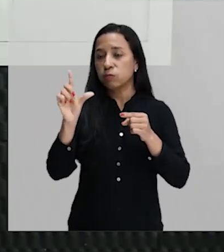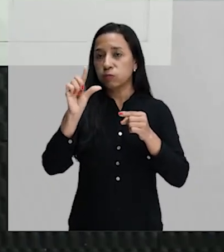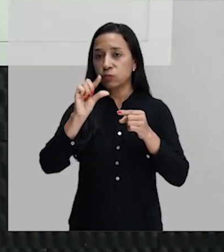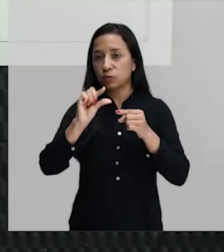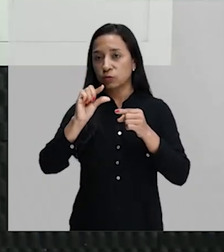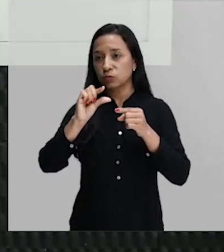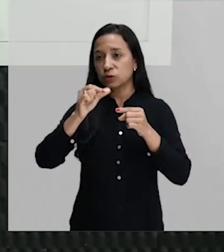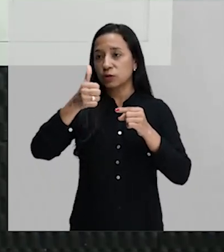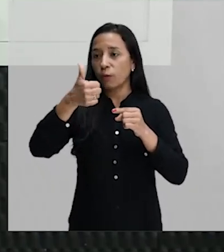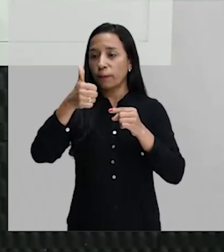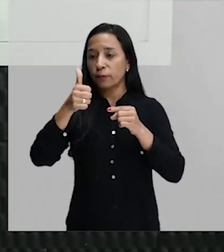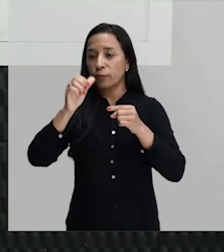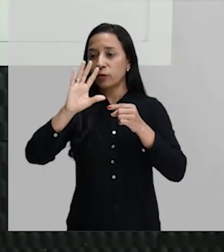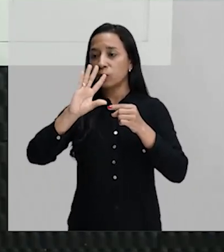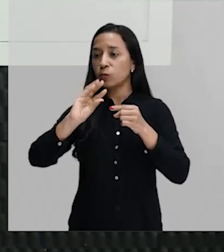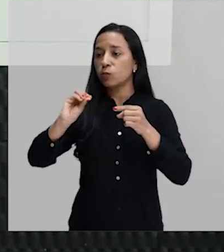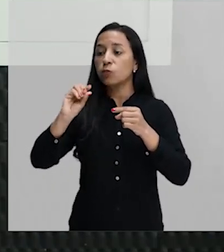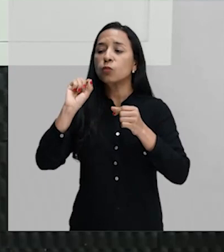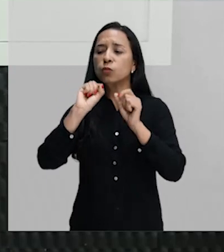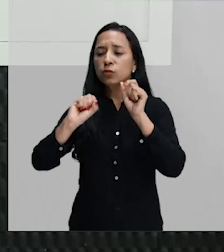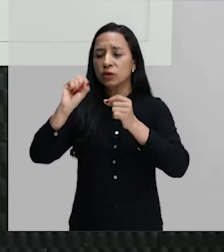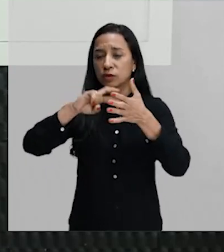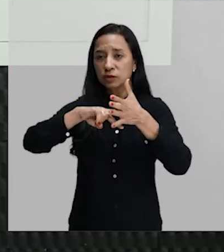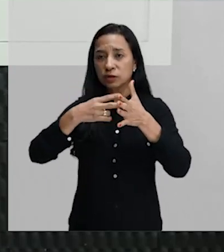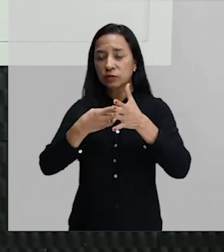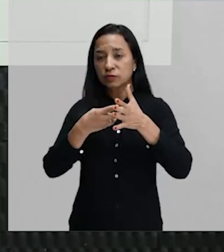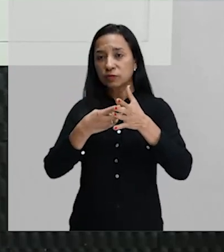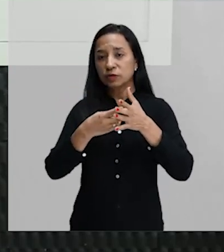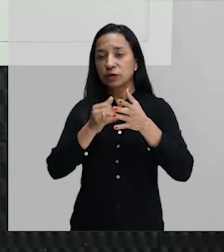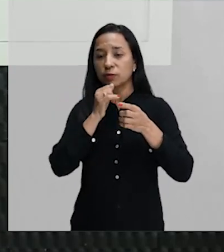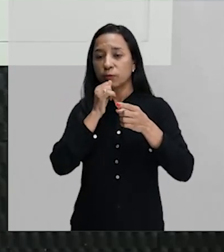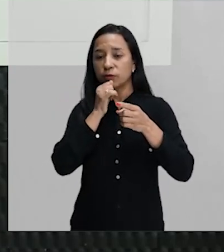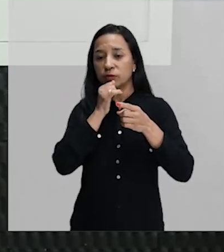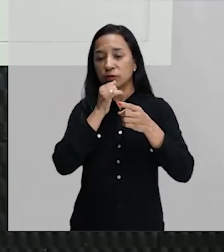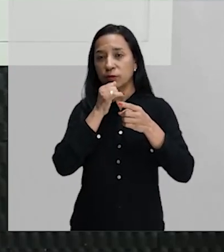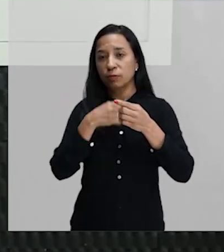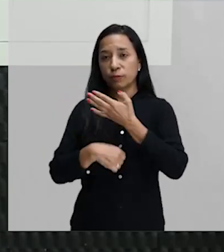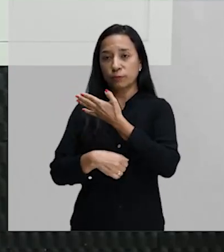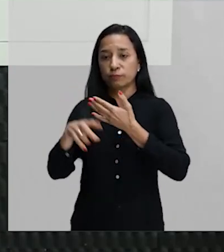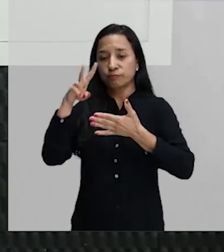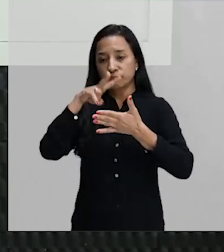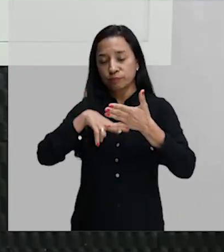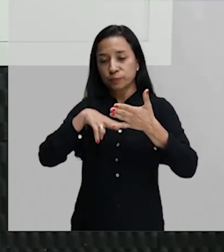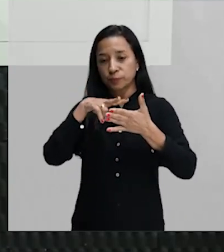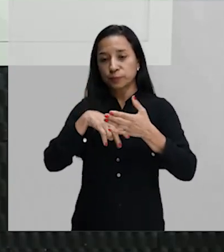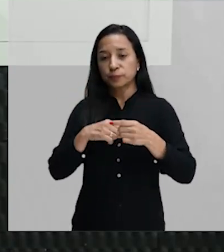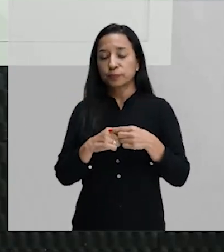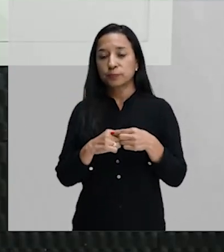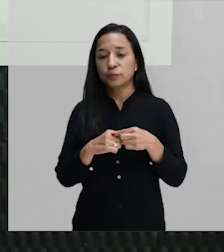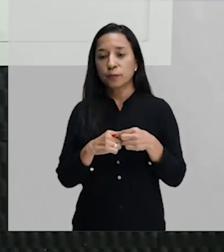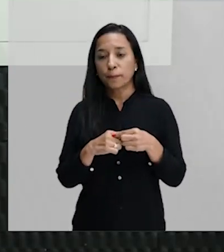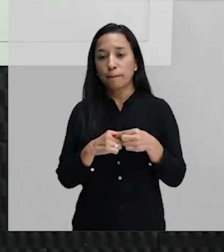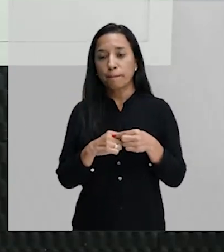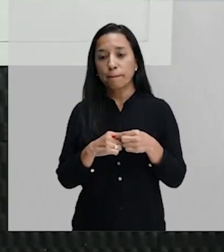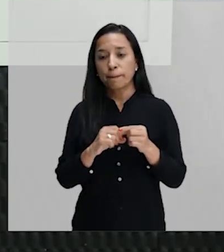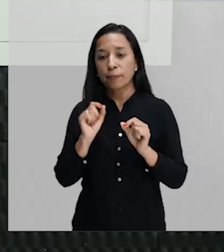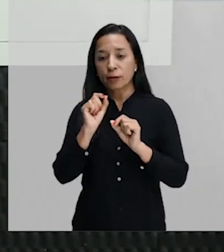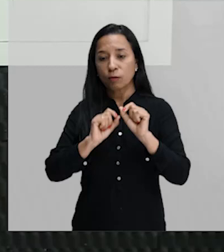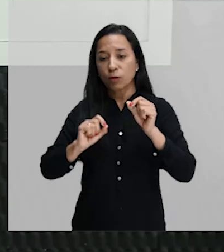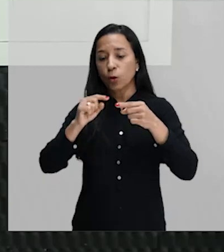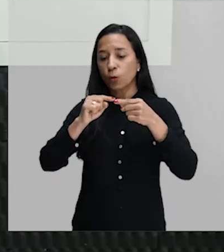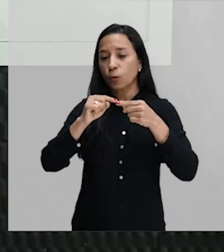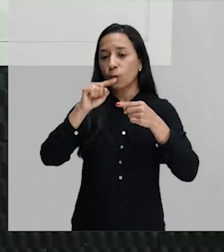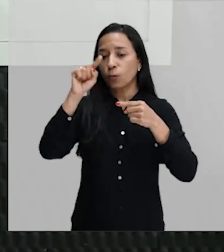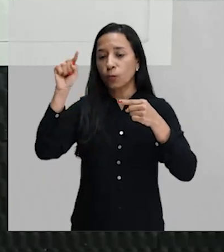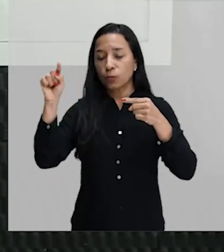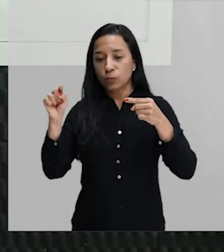ao primeiro quadrante, que significa... Ó, considere um arco X não pertencente ao primeiro quadrante, quer dizer, um arco que está